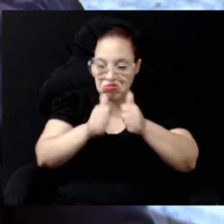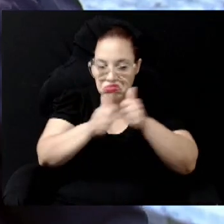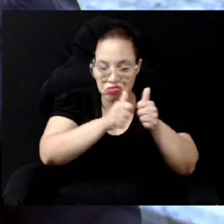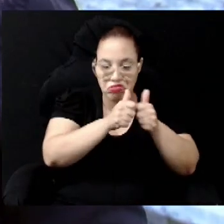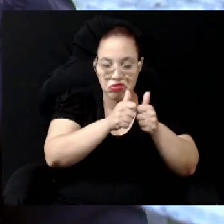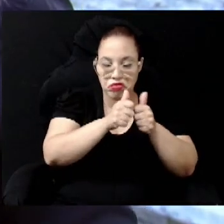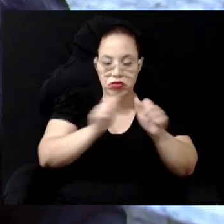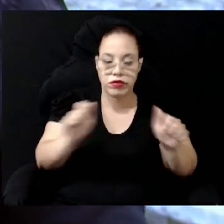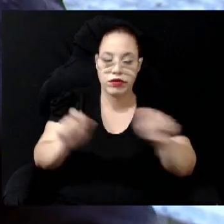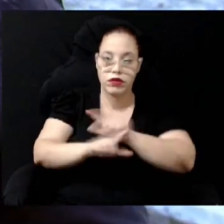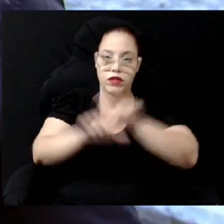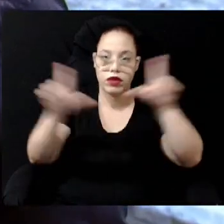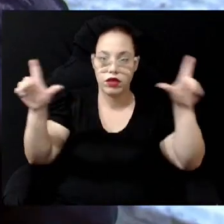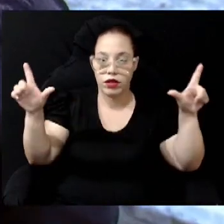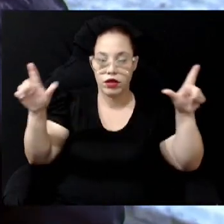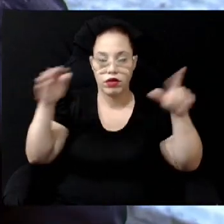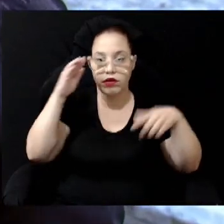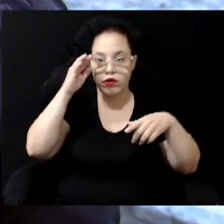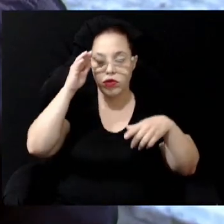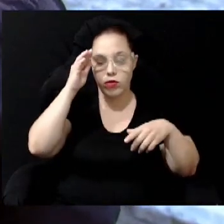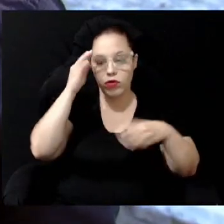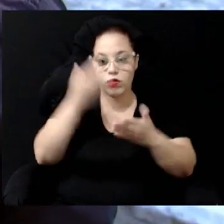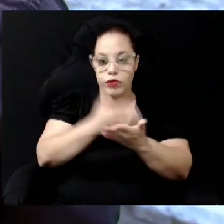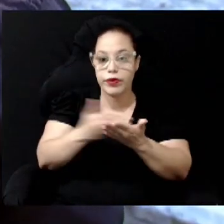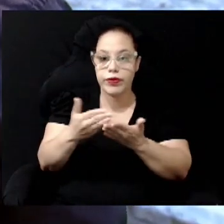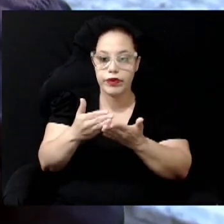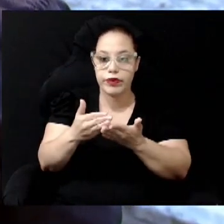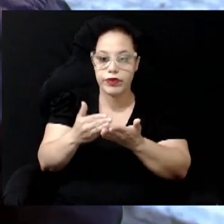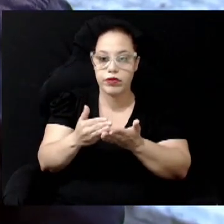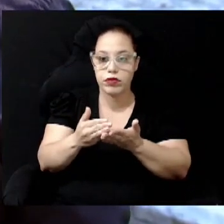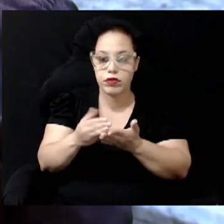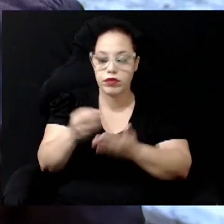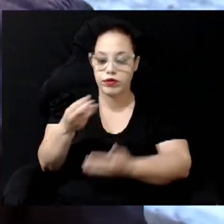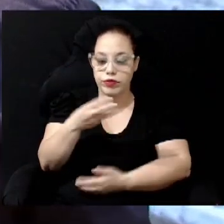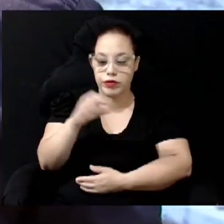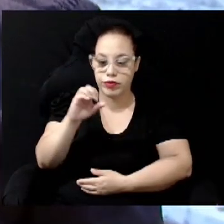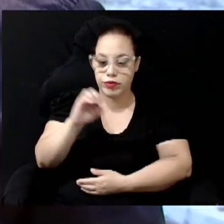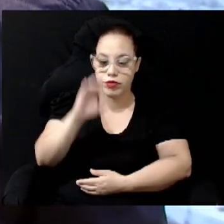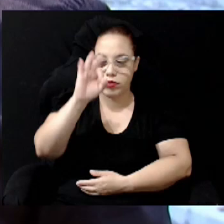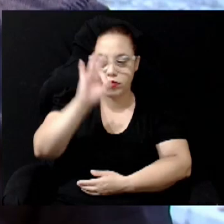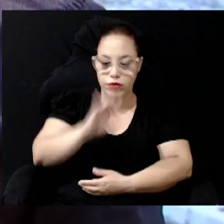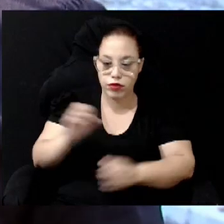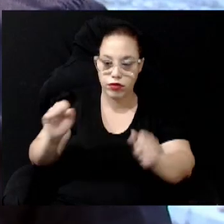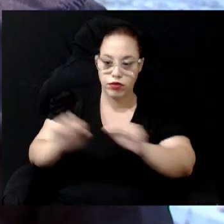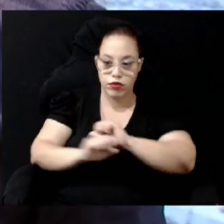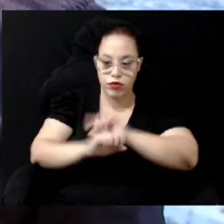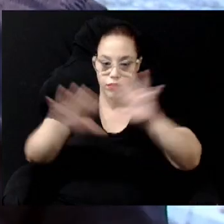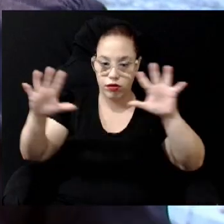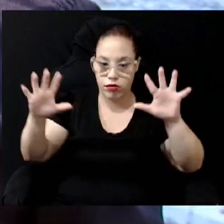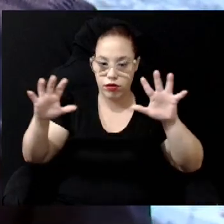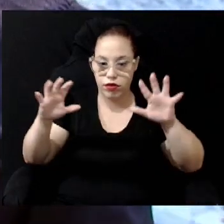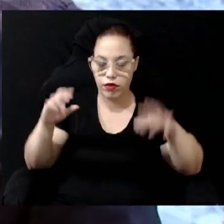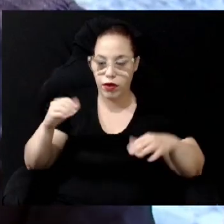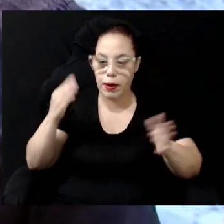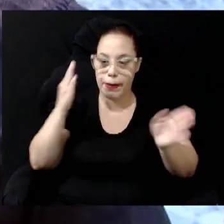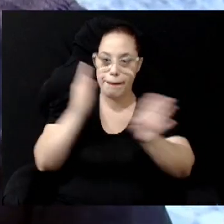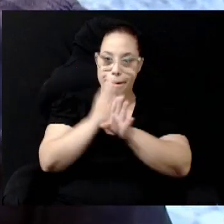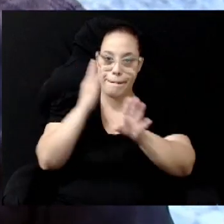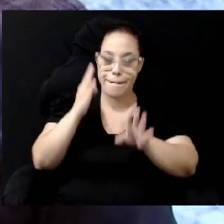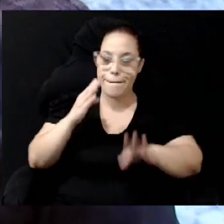dos órgãos. A gente partiu de um índice inicial de 39% de transparência e alcançamos um incremento em apenas um exercício